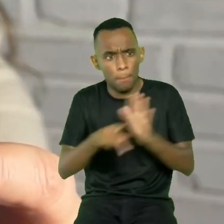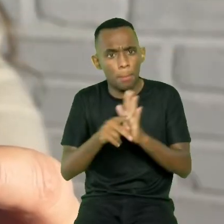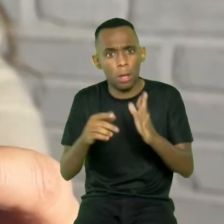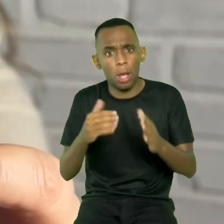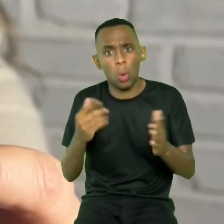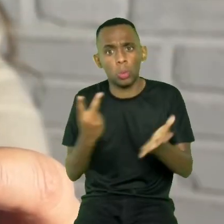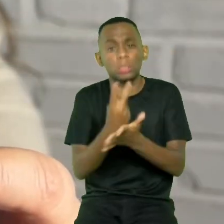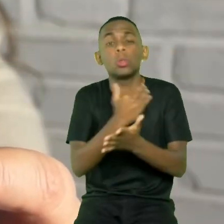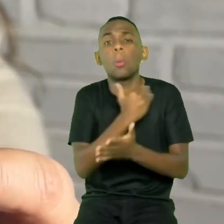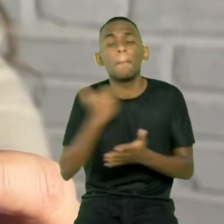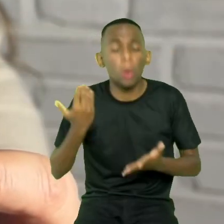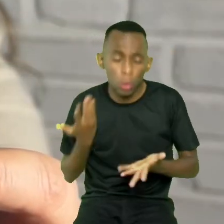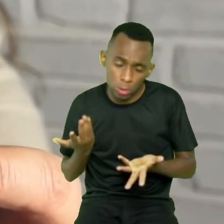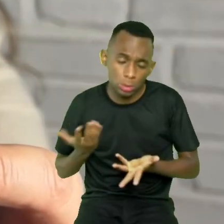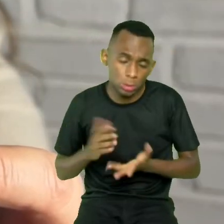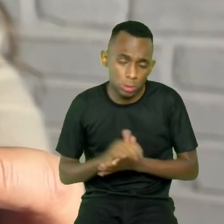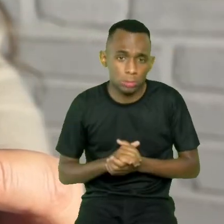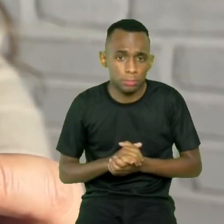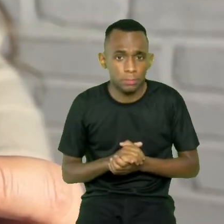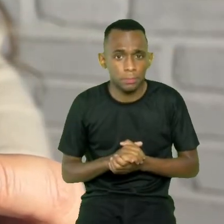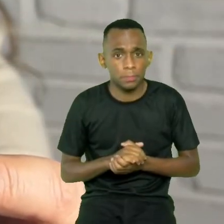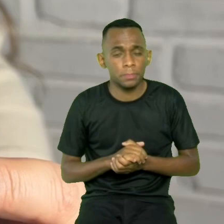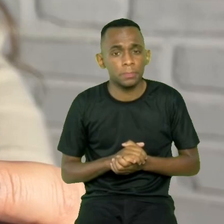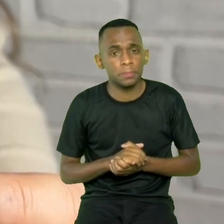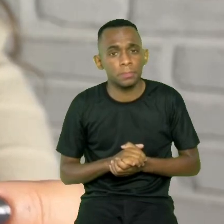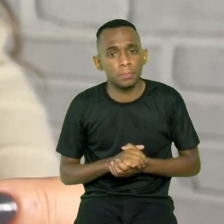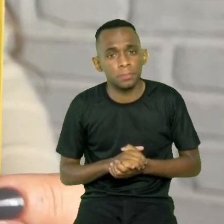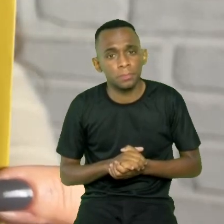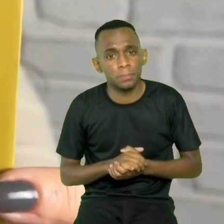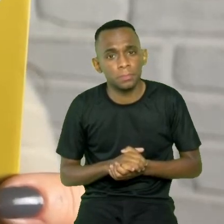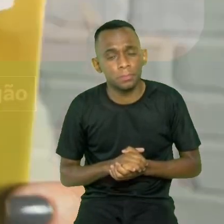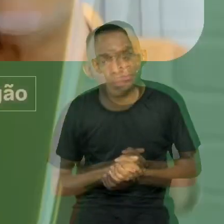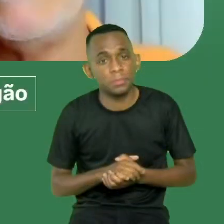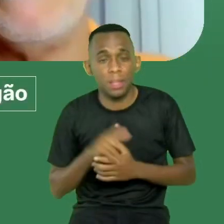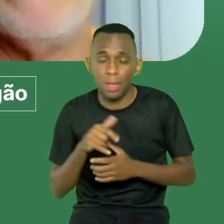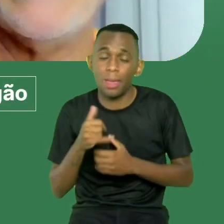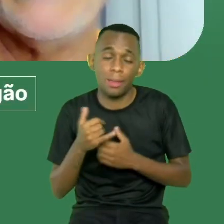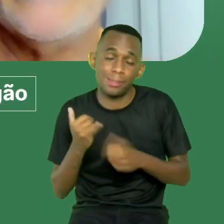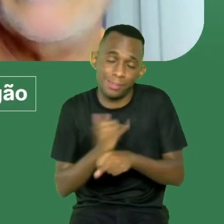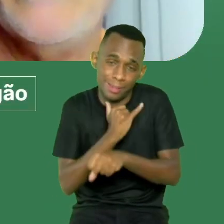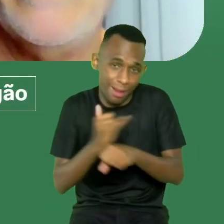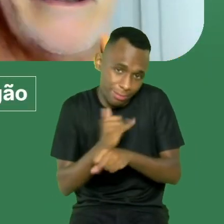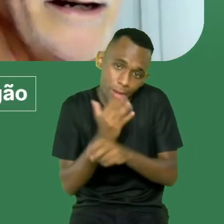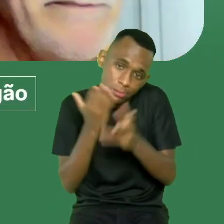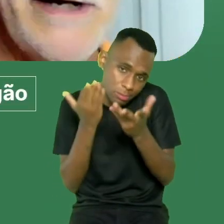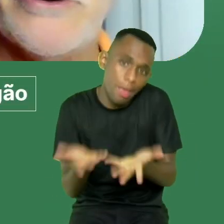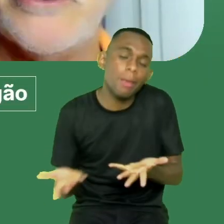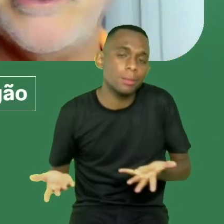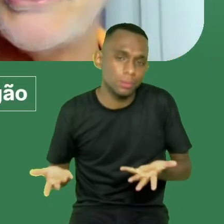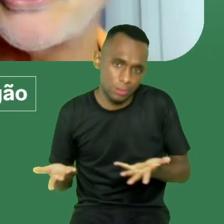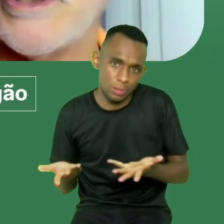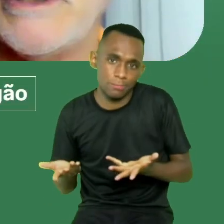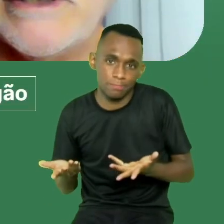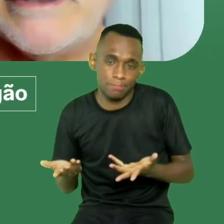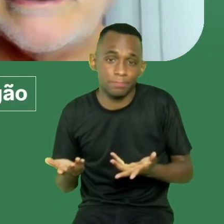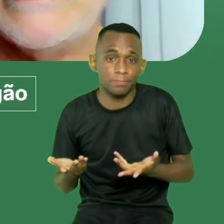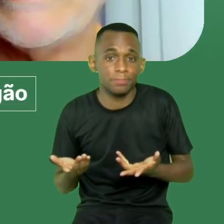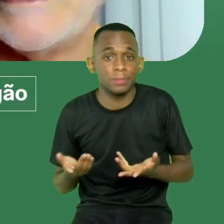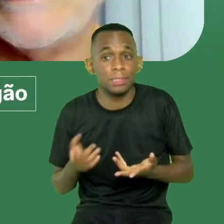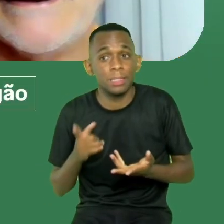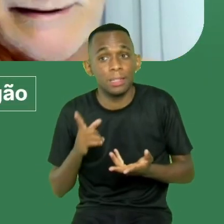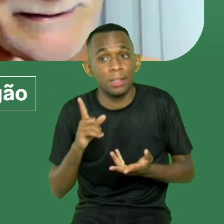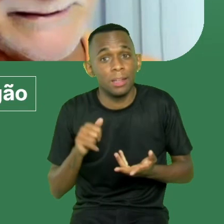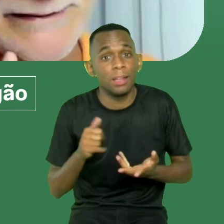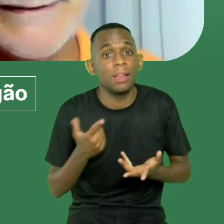né? E, enfim, a É, brincadeira é essa, é meio